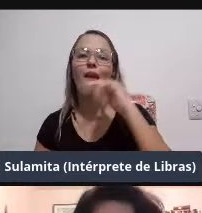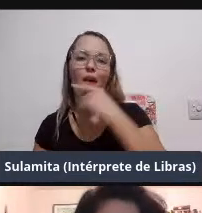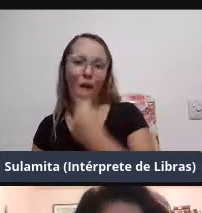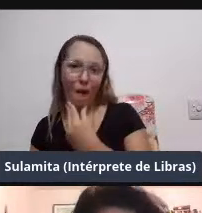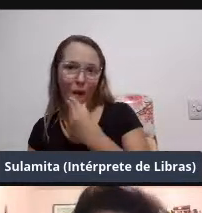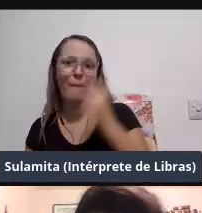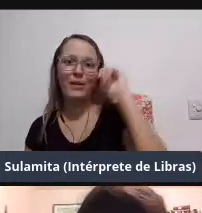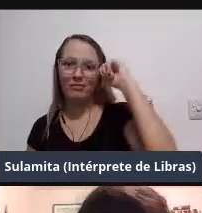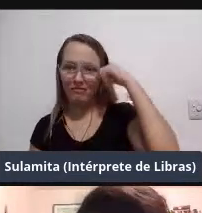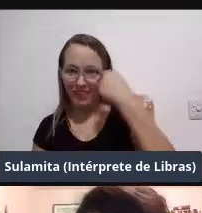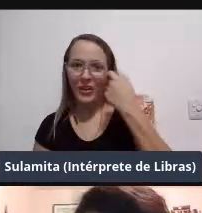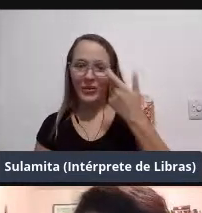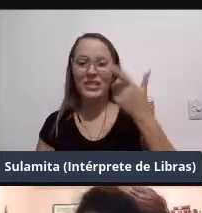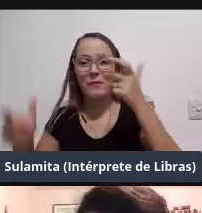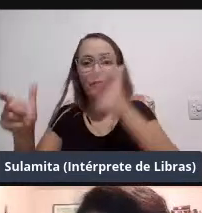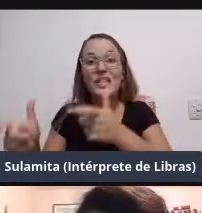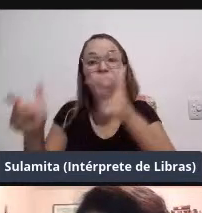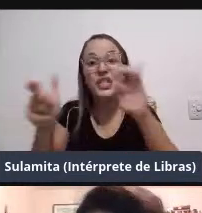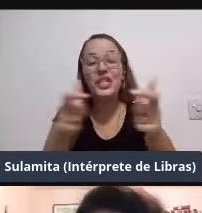Que estão em espaços, né,